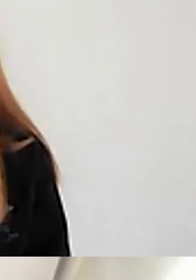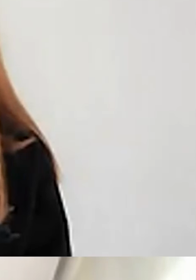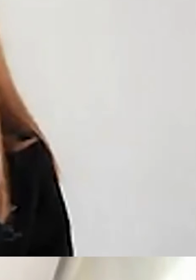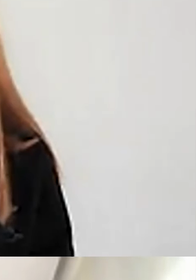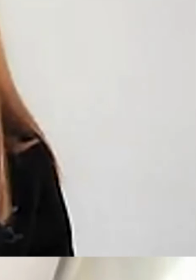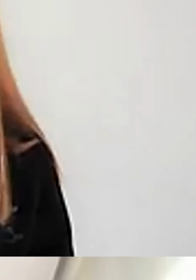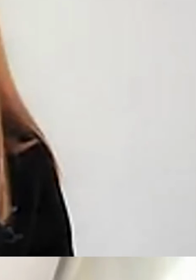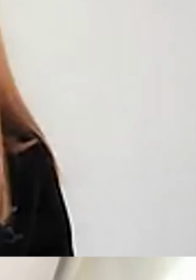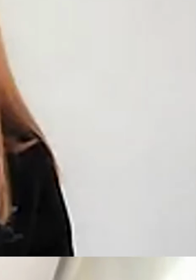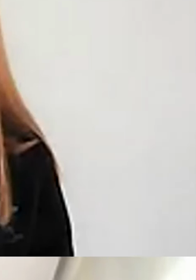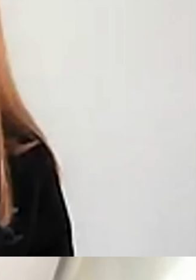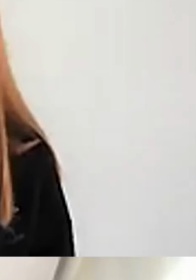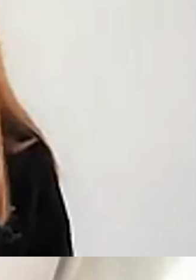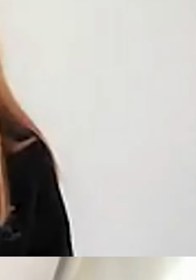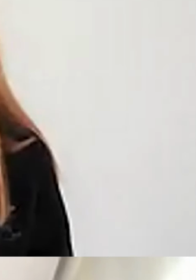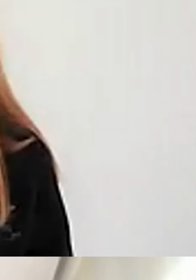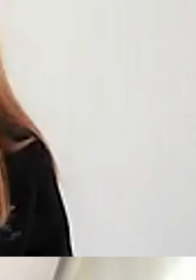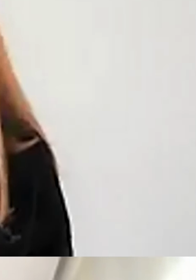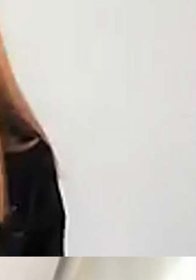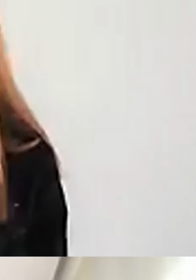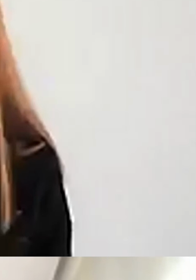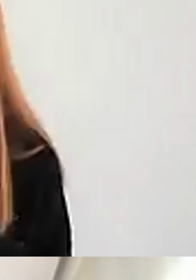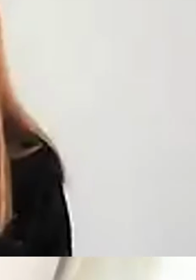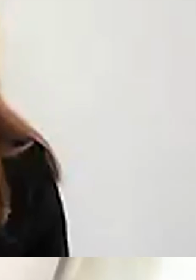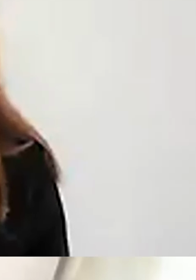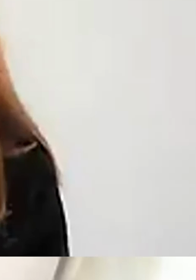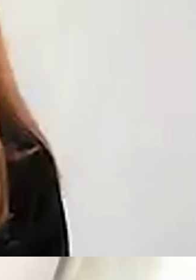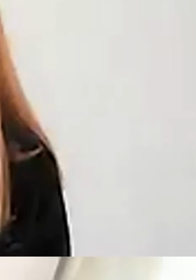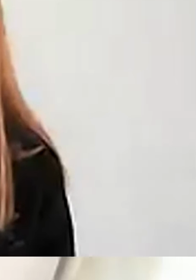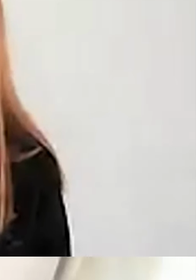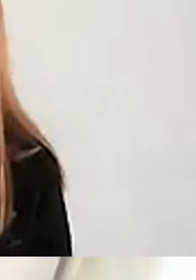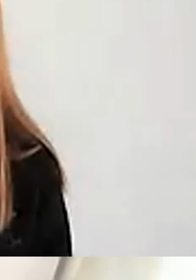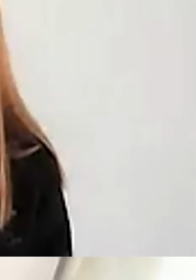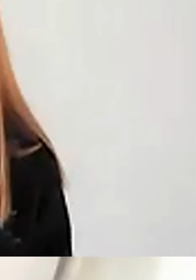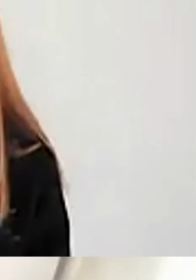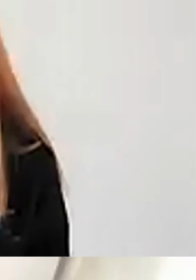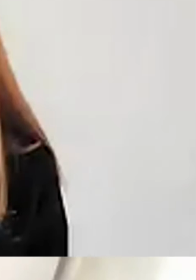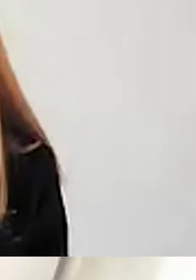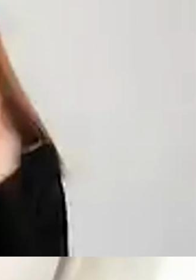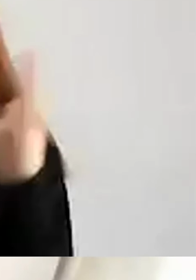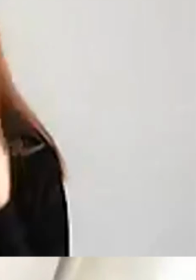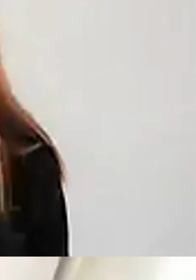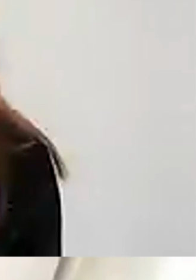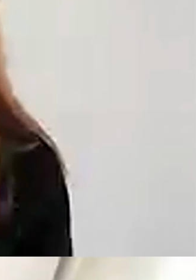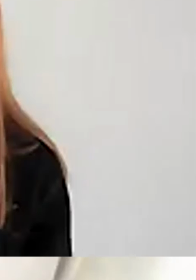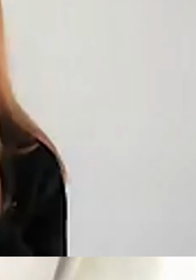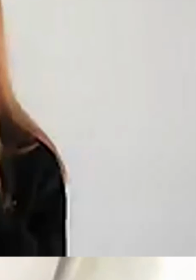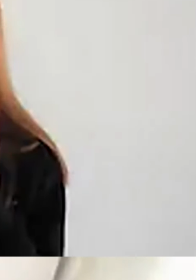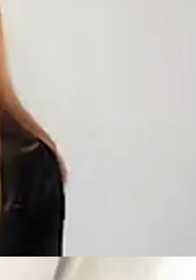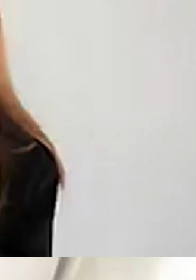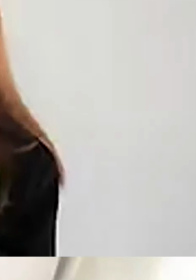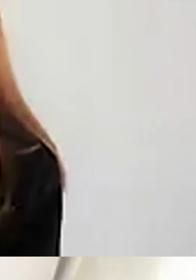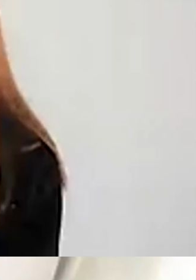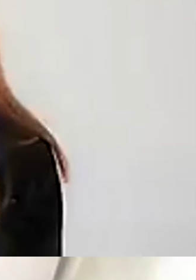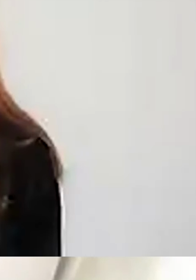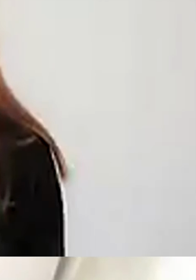Caldas Afonso, pela sua intervenção, dando aqui nota de como estão a evoluir os trabalhos desta comissão tão relevante para a